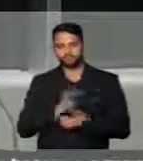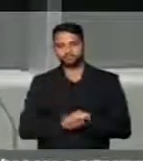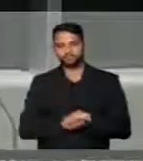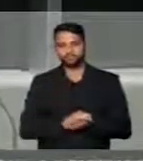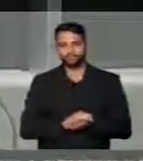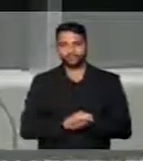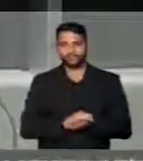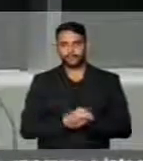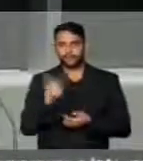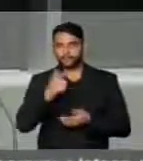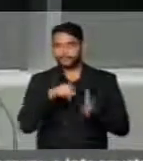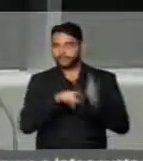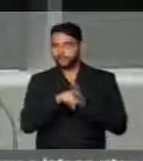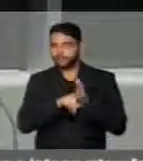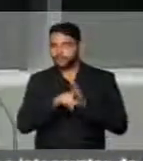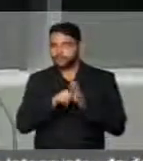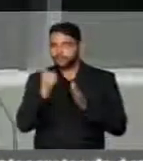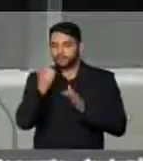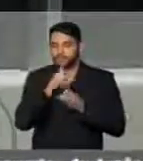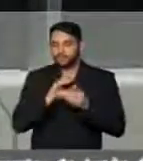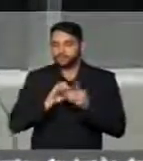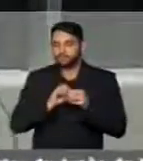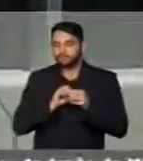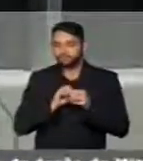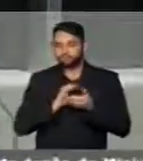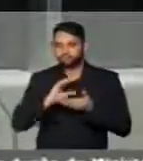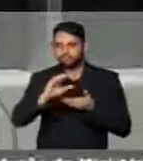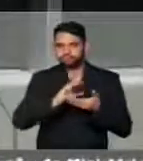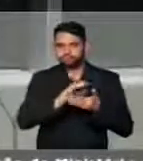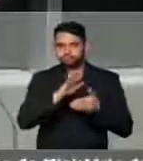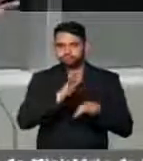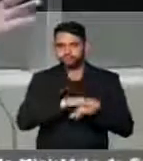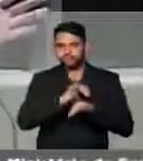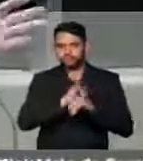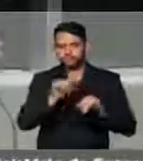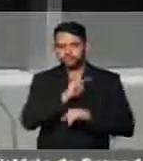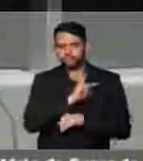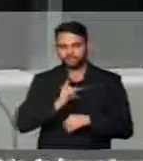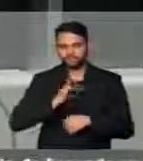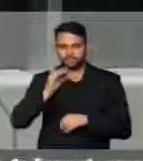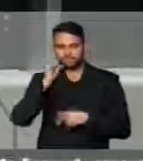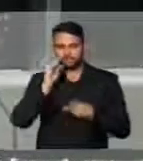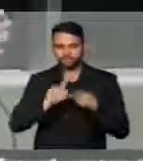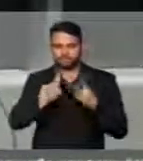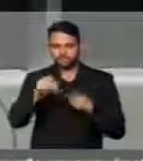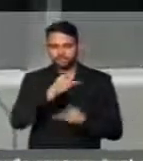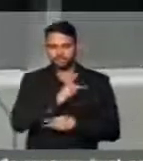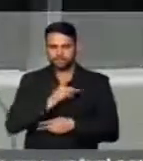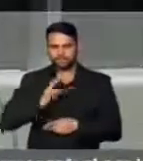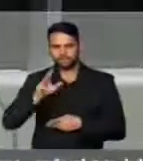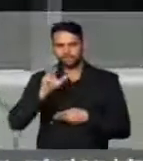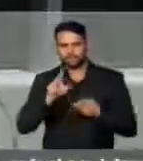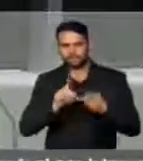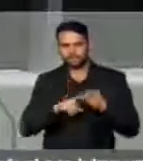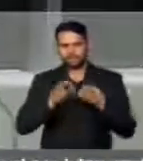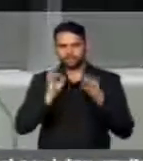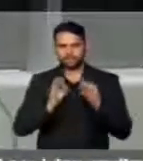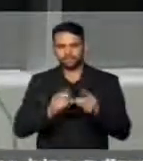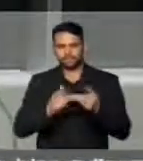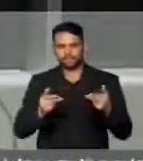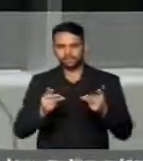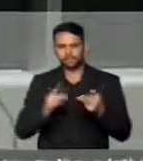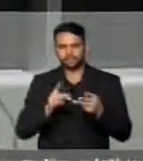E que, segundo as investigações, serviram para irrigar muitas campanhas da presidente Dilma, do ex-presidente Lula e,